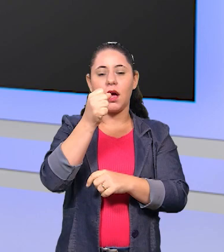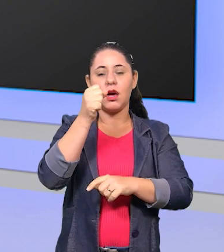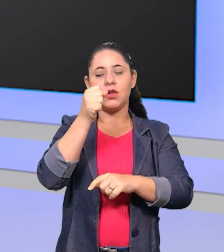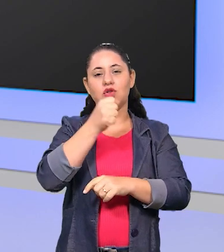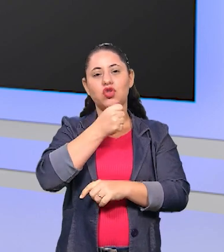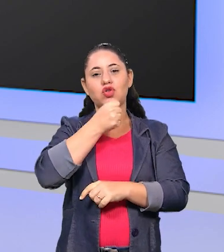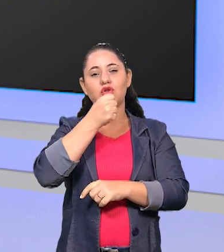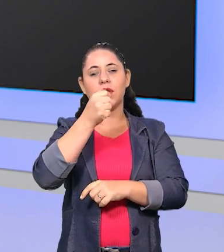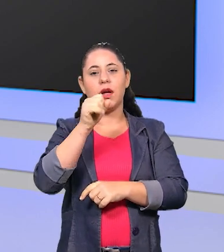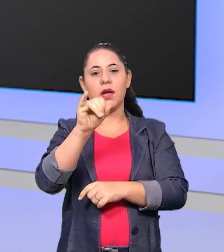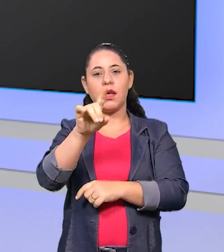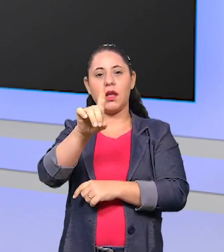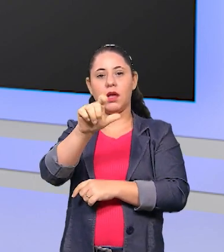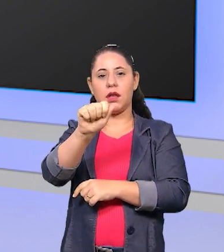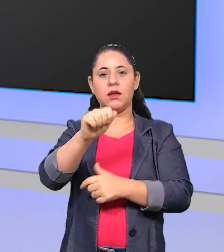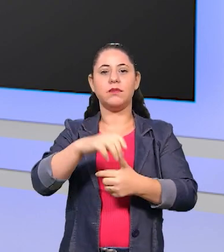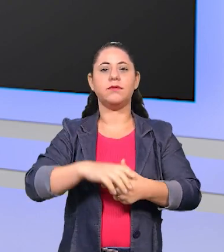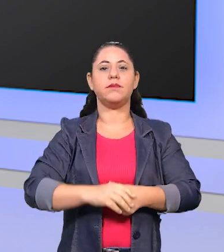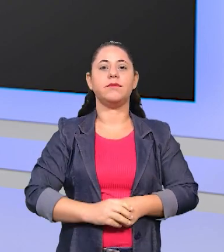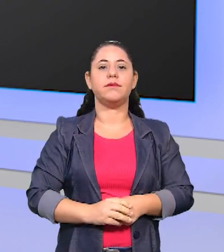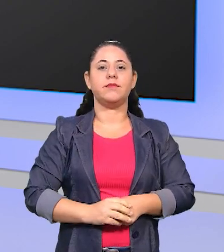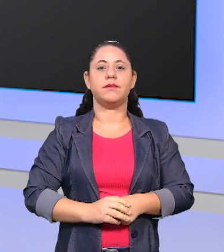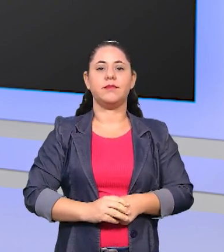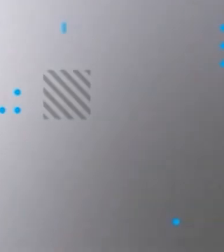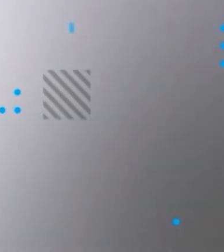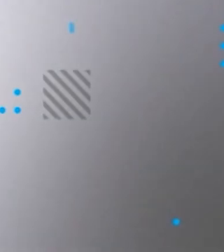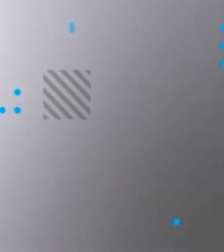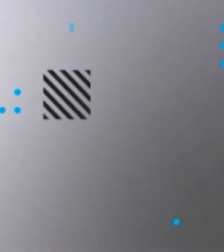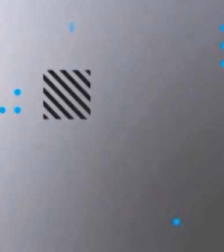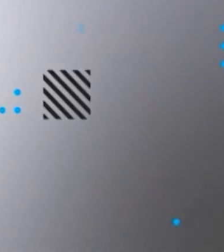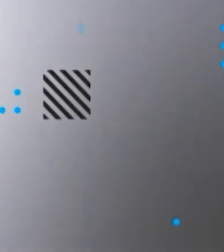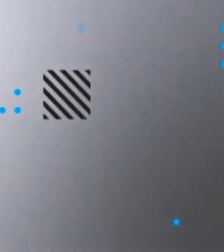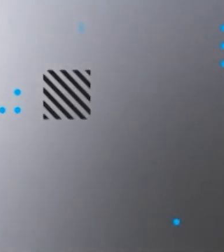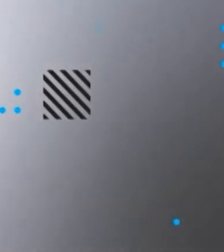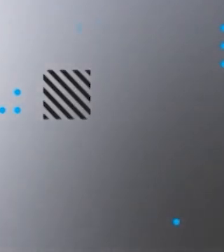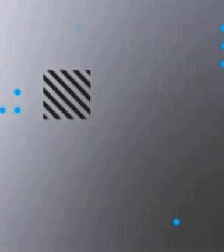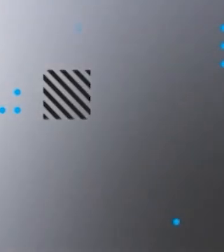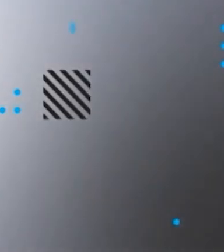ela concedeu à jornalista Ida Garcia.